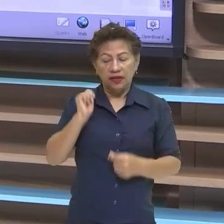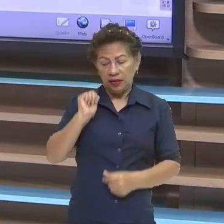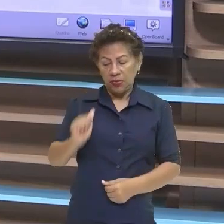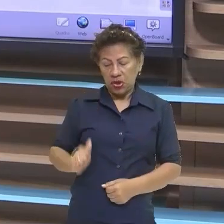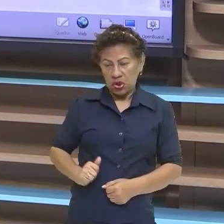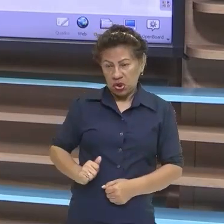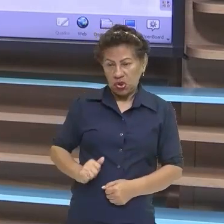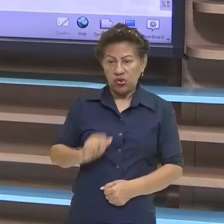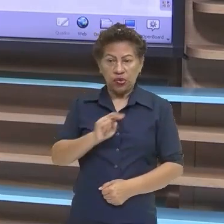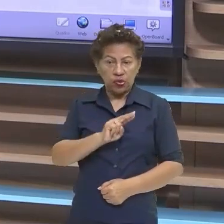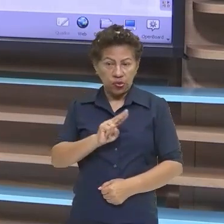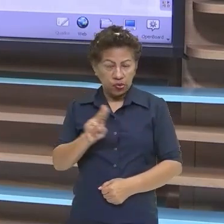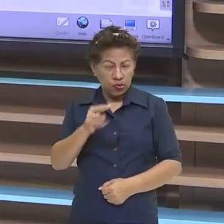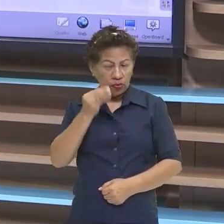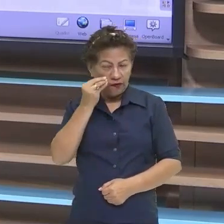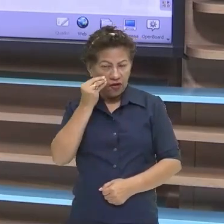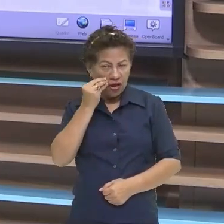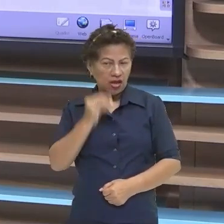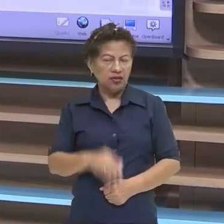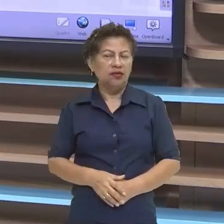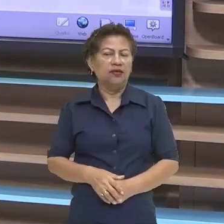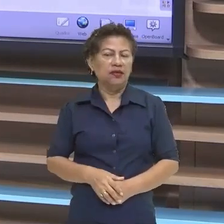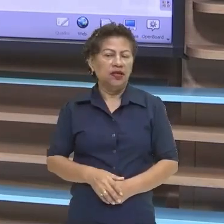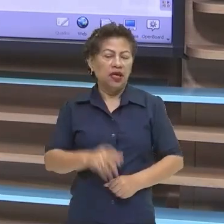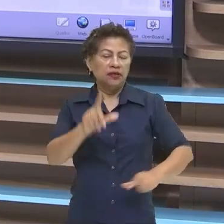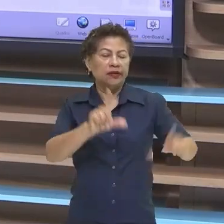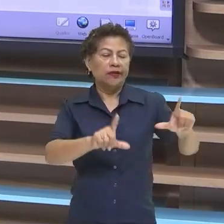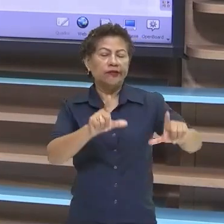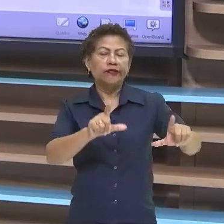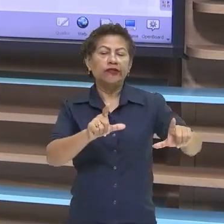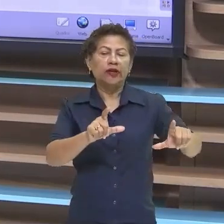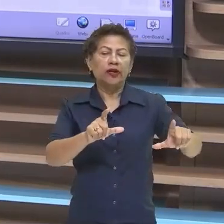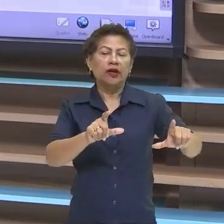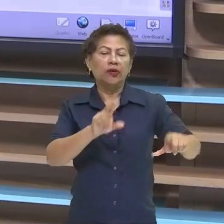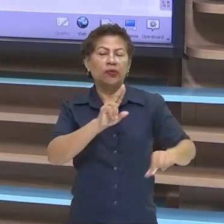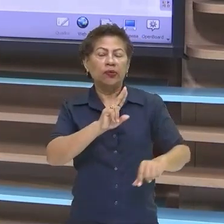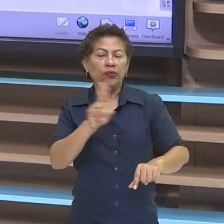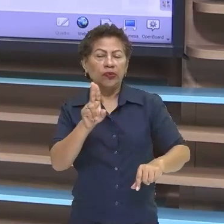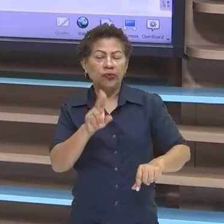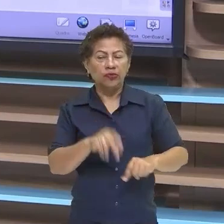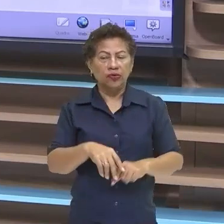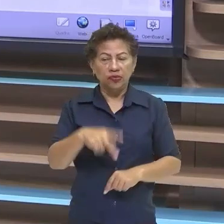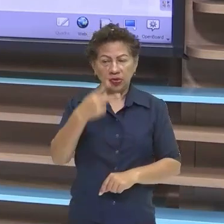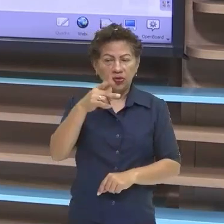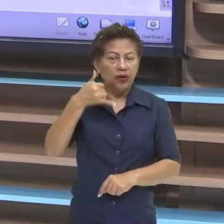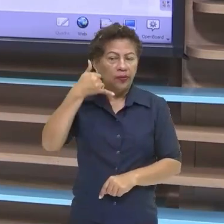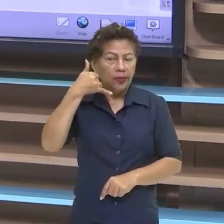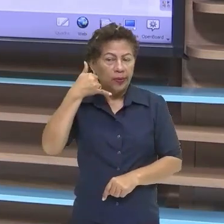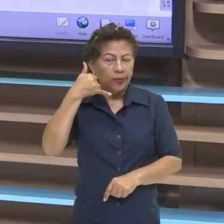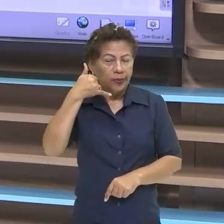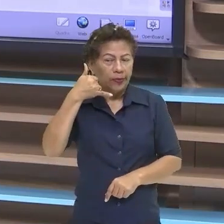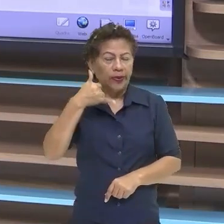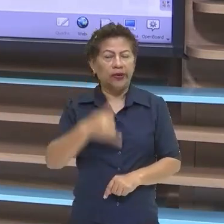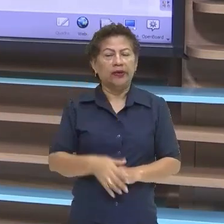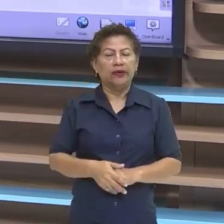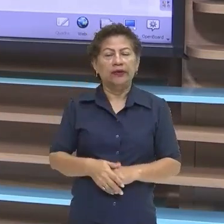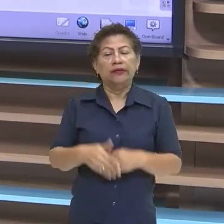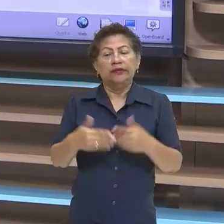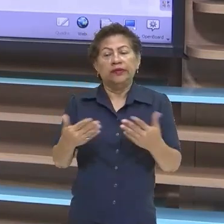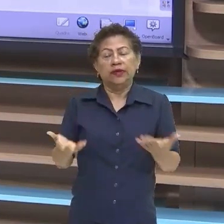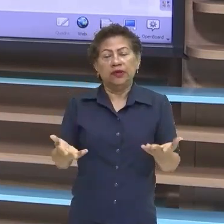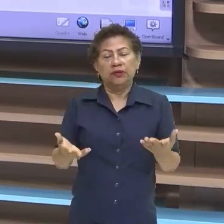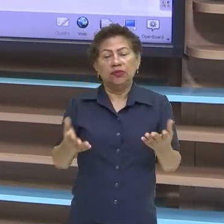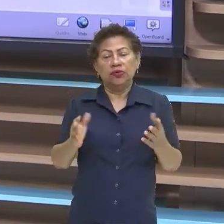bolsa, atrás da televisão, o que foi produzido, né? O celular de vocês, que veio peças aí do mundo inteiro, então